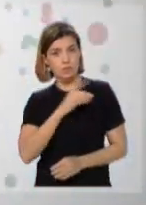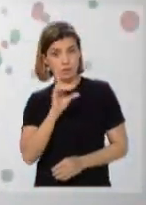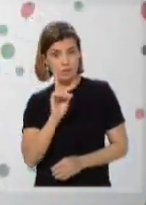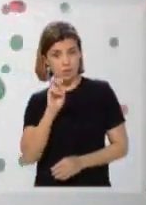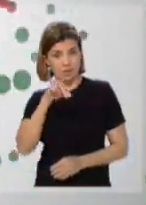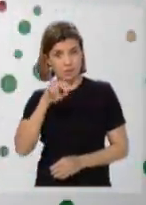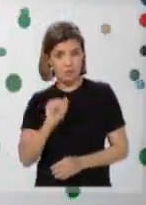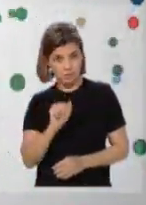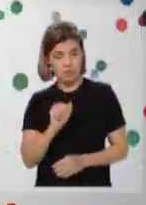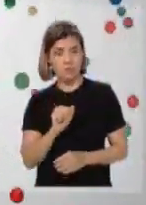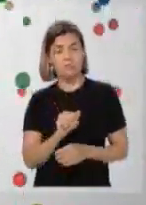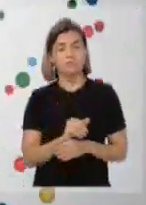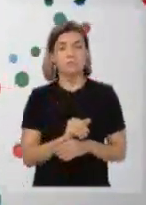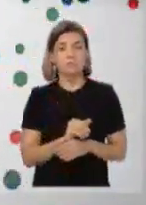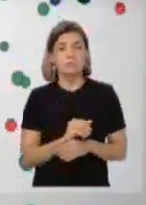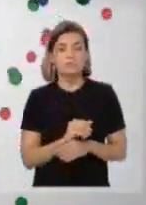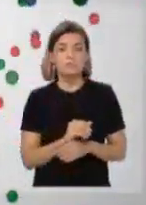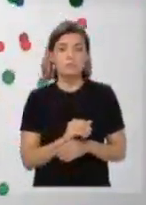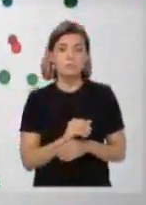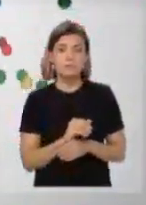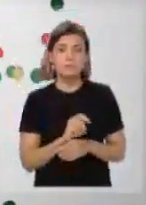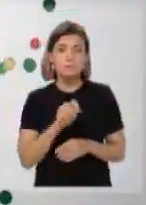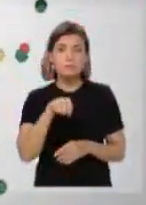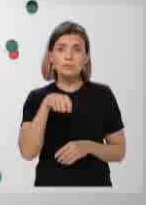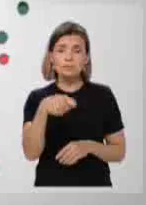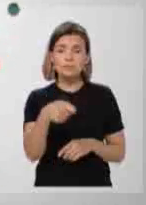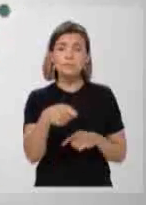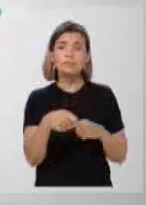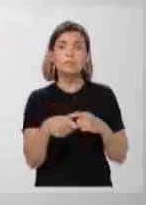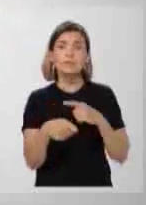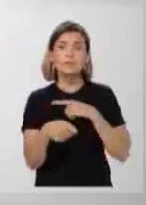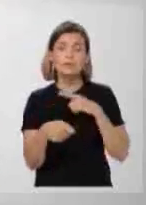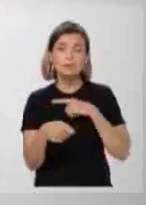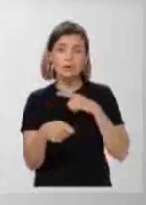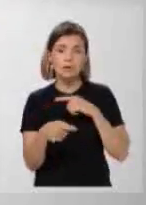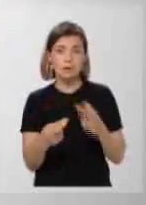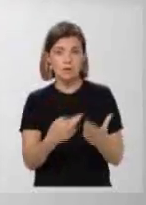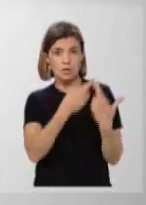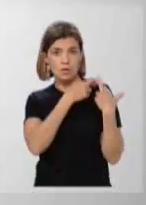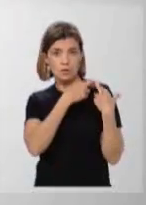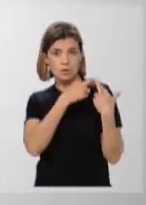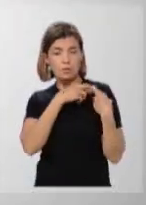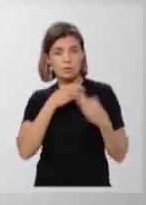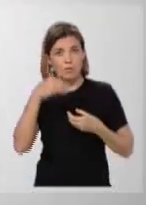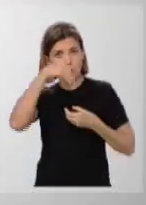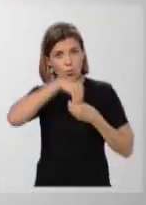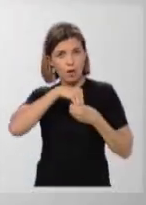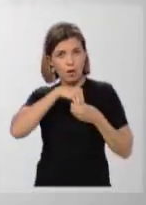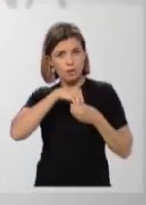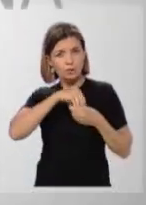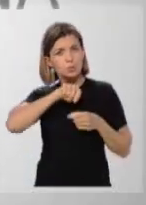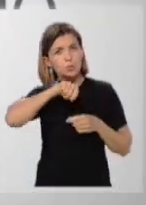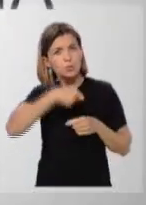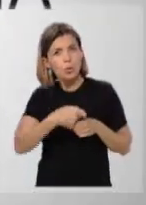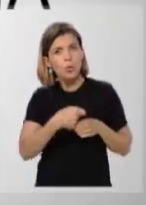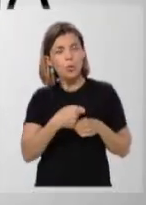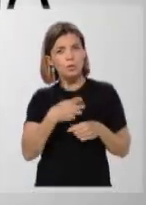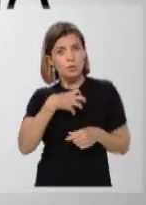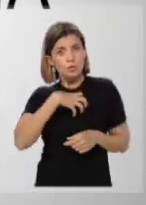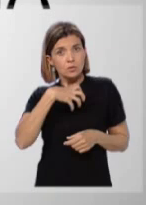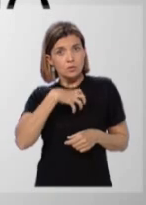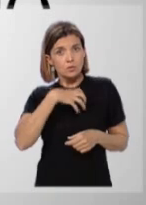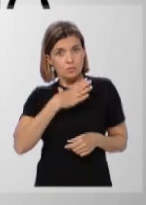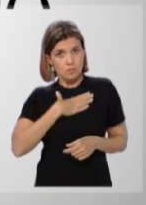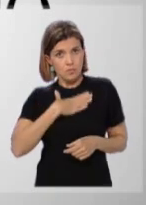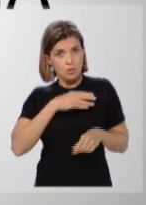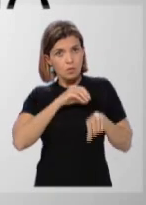O DNA, ou ácido desoxirribonucleico, é a molécula responsável por armazenar informações a respeito de cada